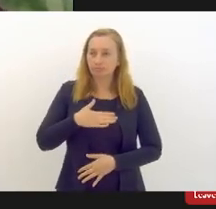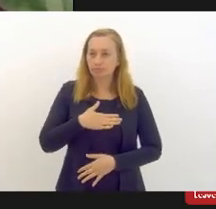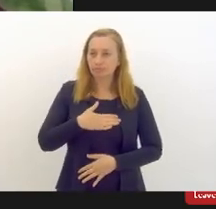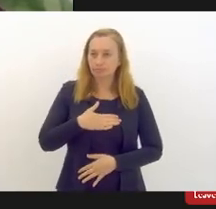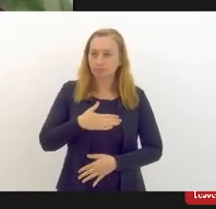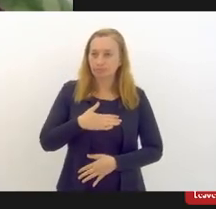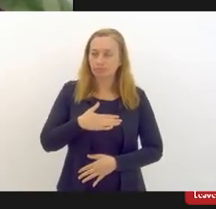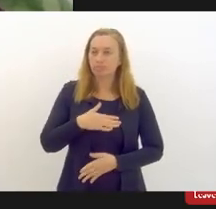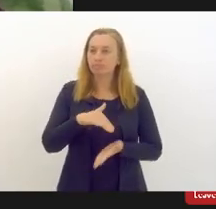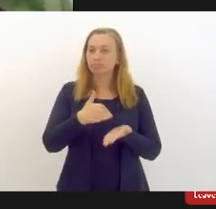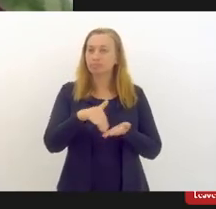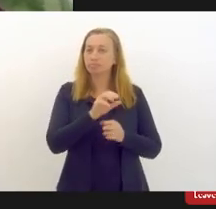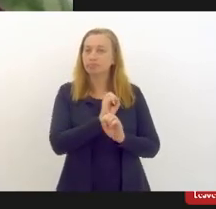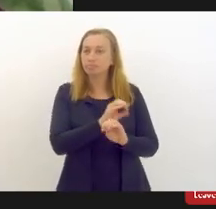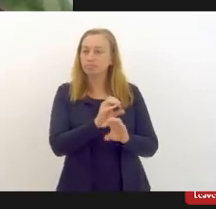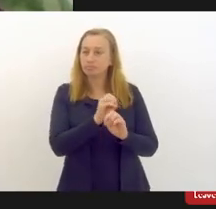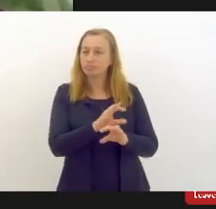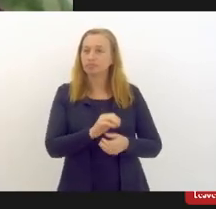da SEDUC, né?